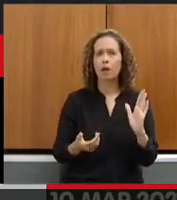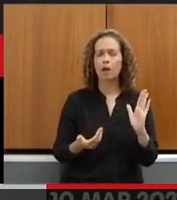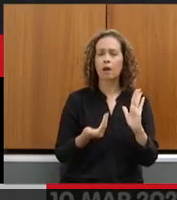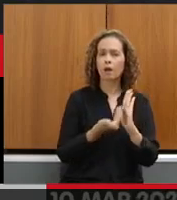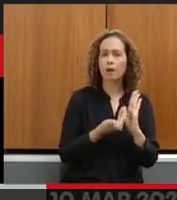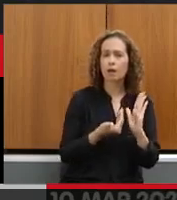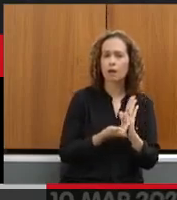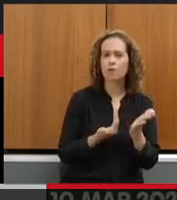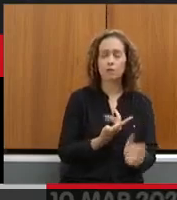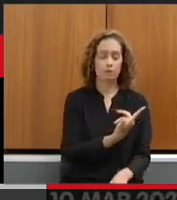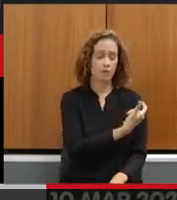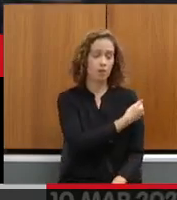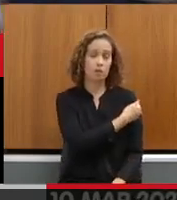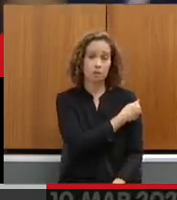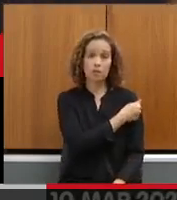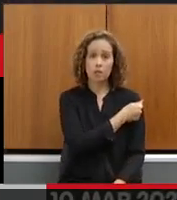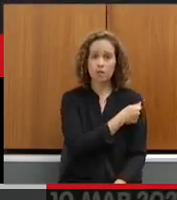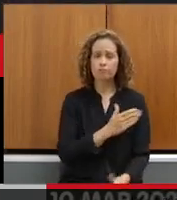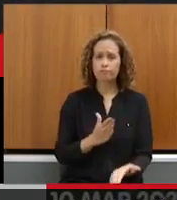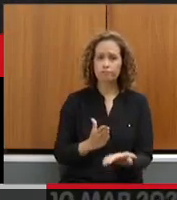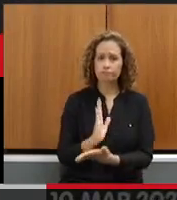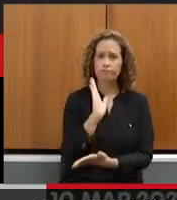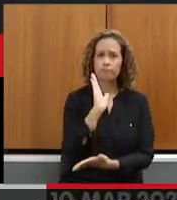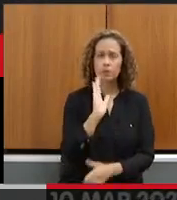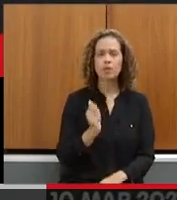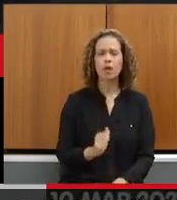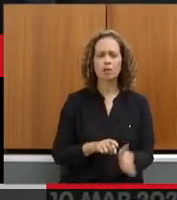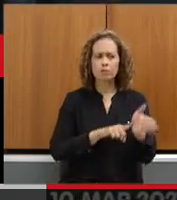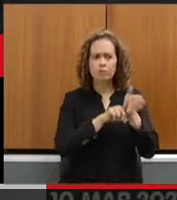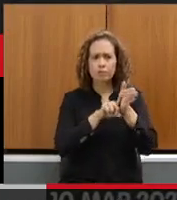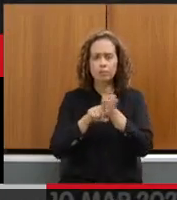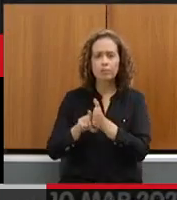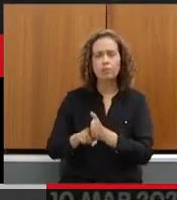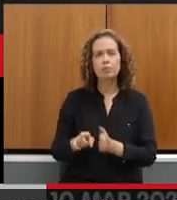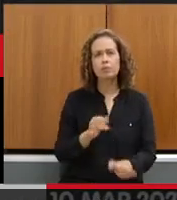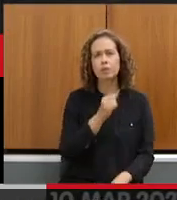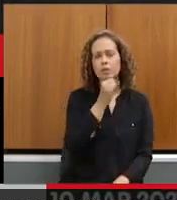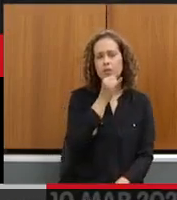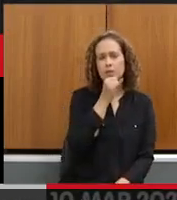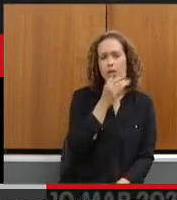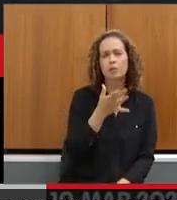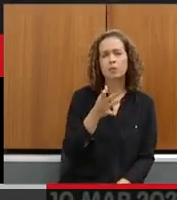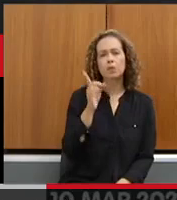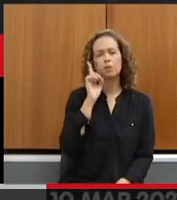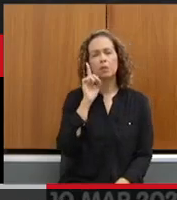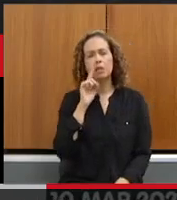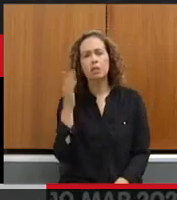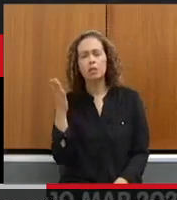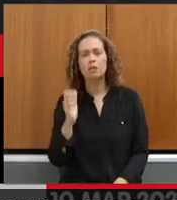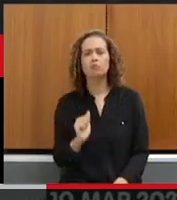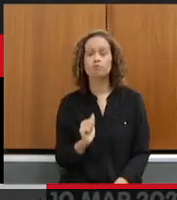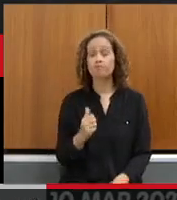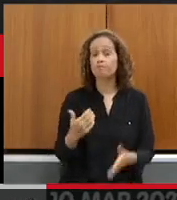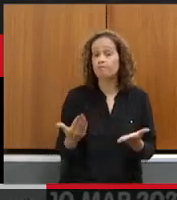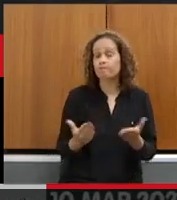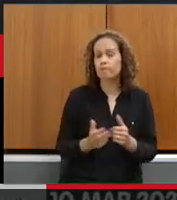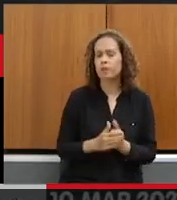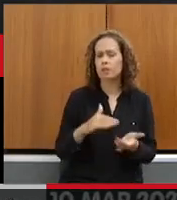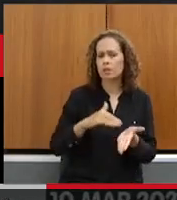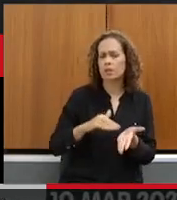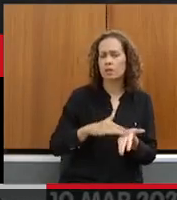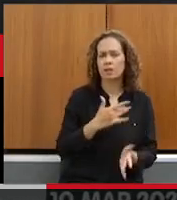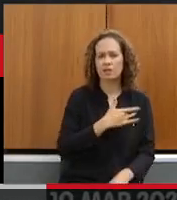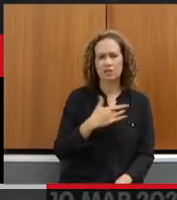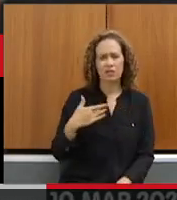vacinas que foram consideradas válidas por outros mecanismos como por exemplo SD americano não será considerada pela